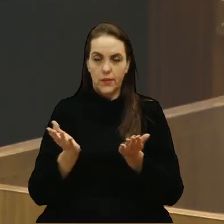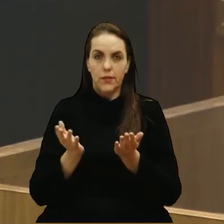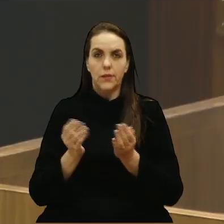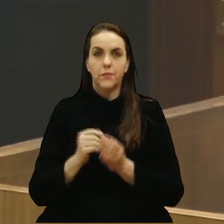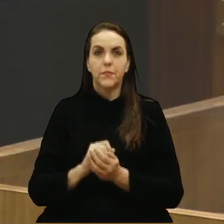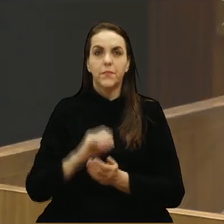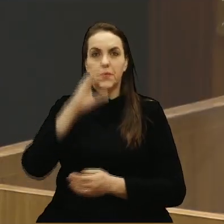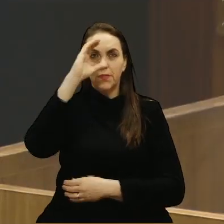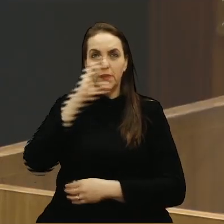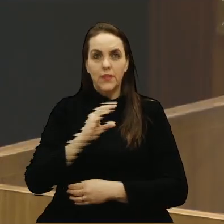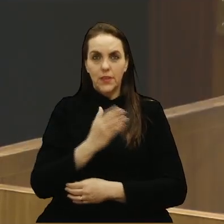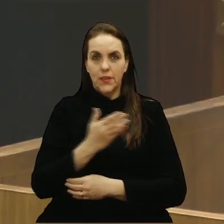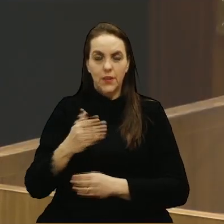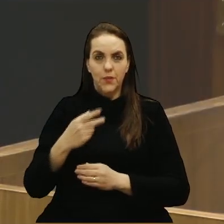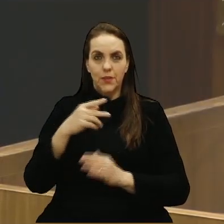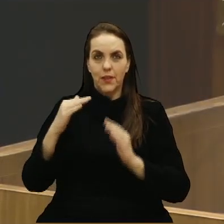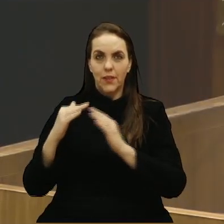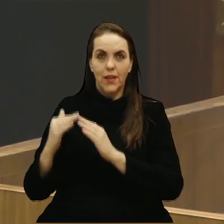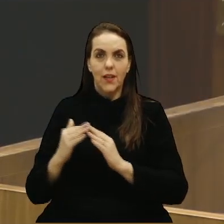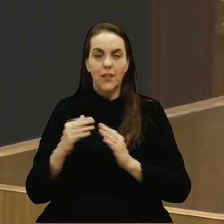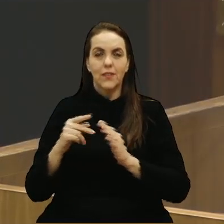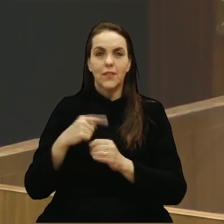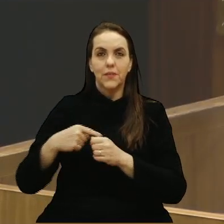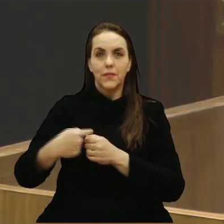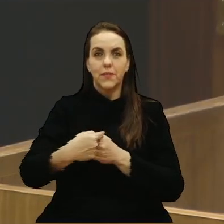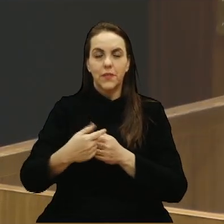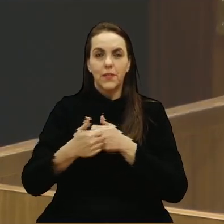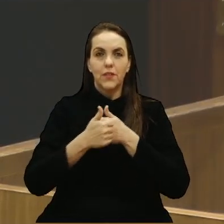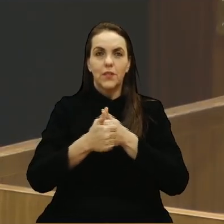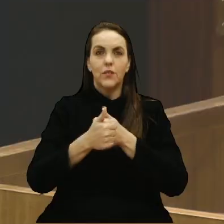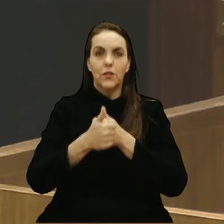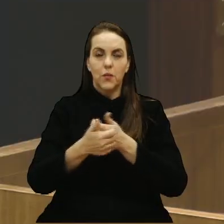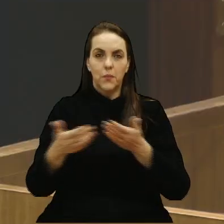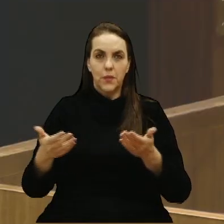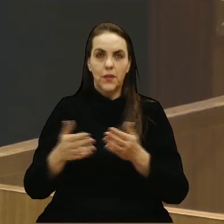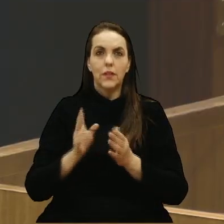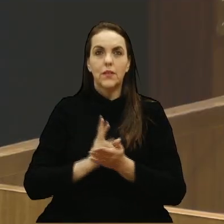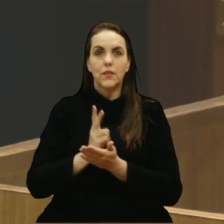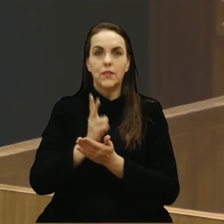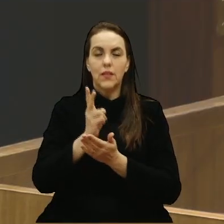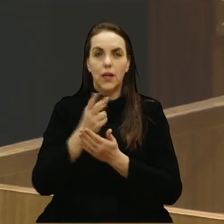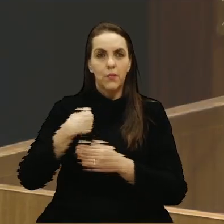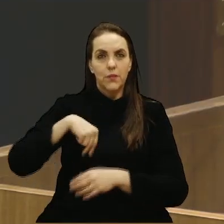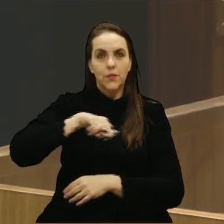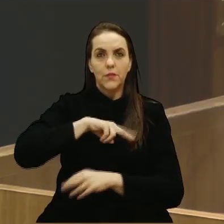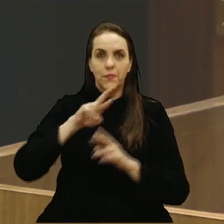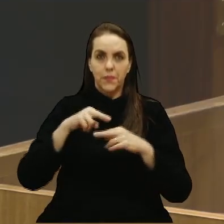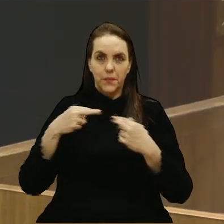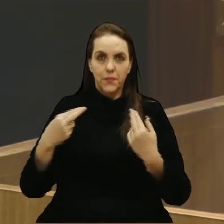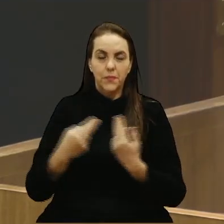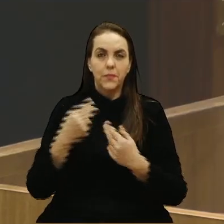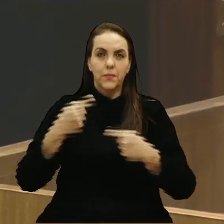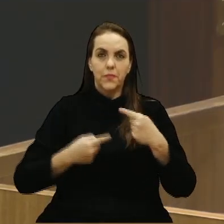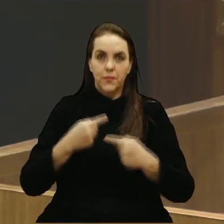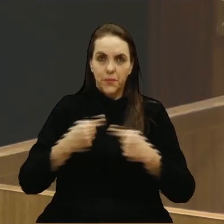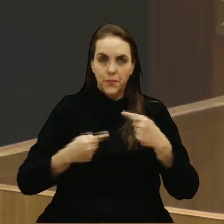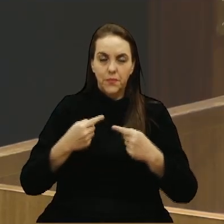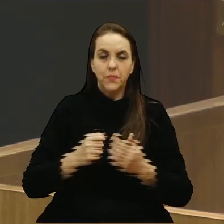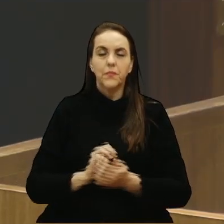cidadãos dessa casa, dessa cidade, que nos acompanham sempre nas nossas sessões, as nossas discussões,